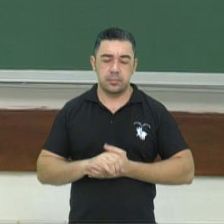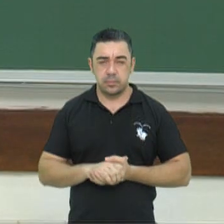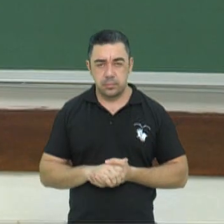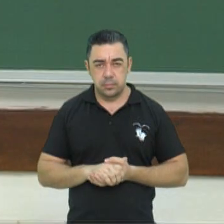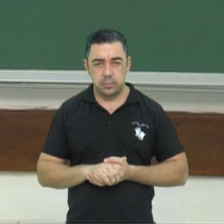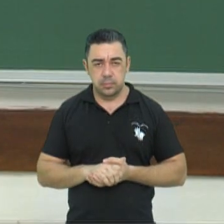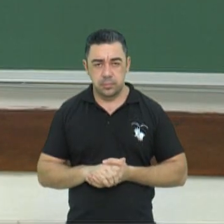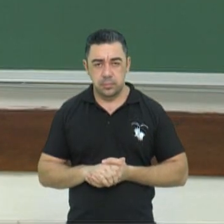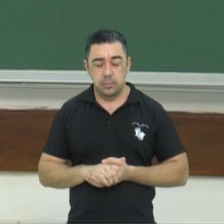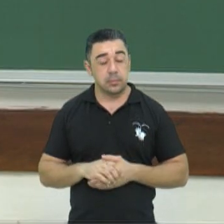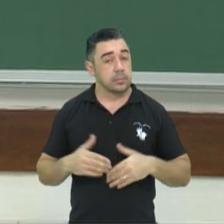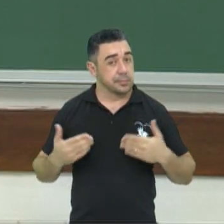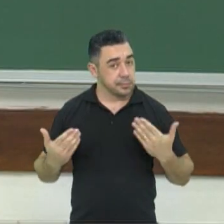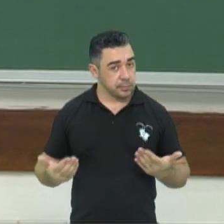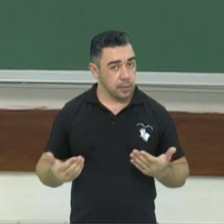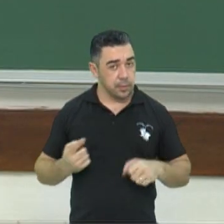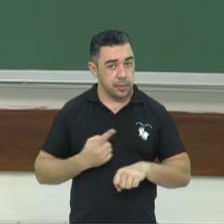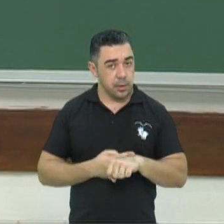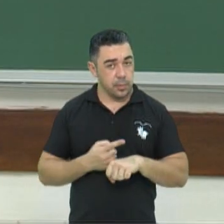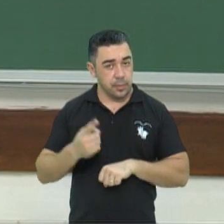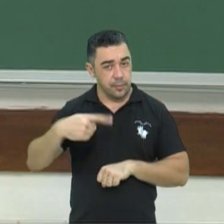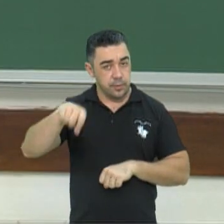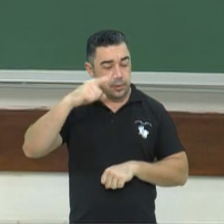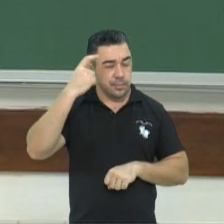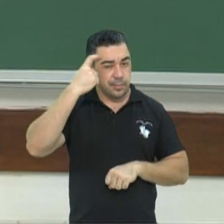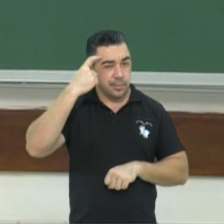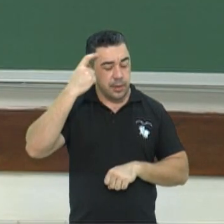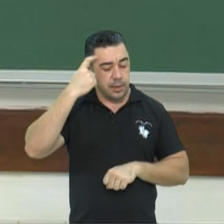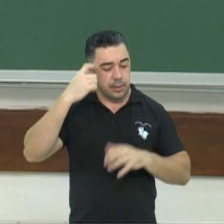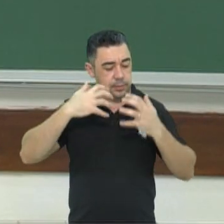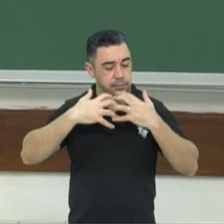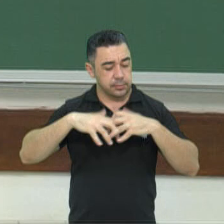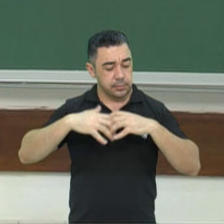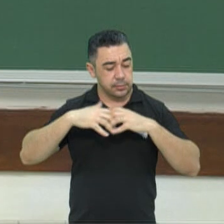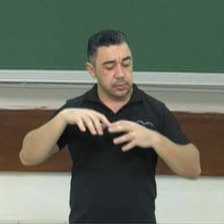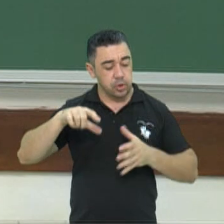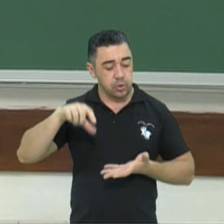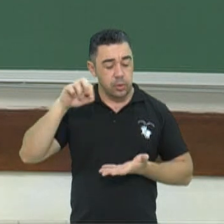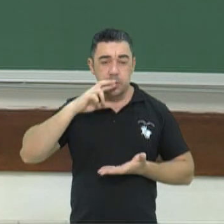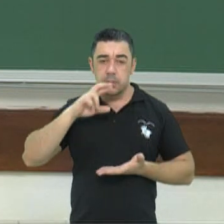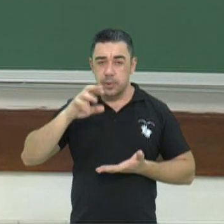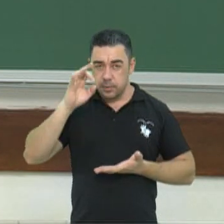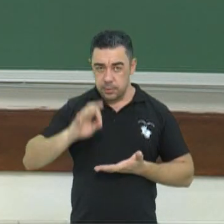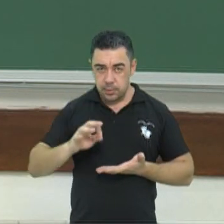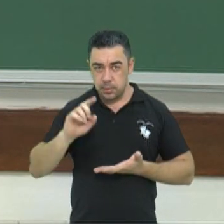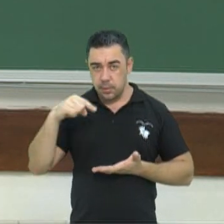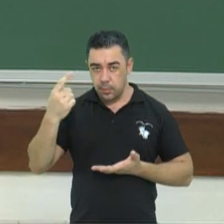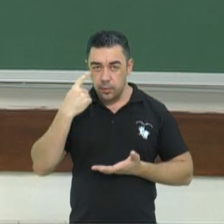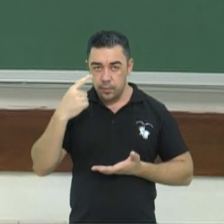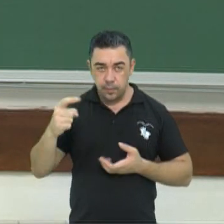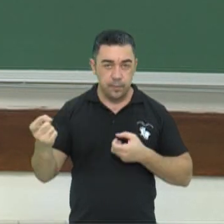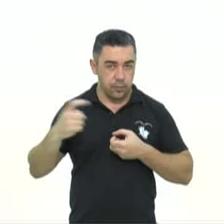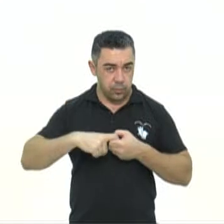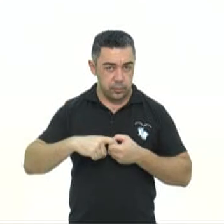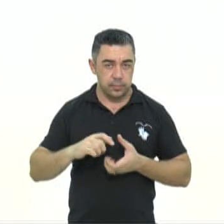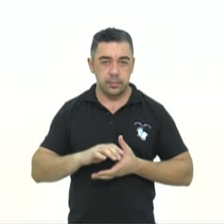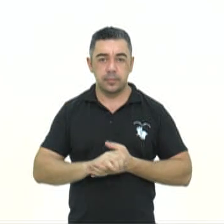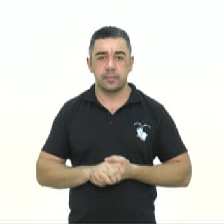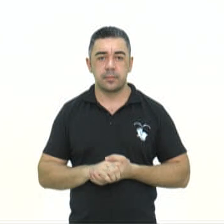financeiro. Então, deixar um tempinho aqui para que vocês escolham a alternativa correta e daqui a pouco nós voltamos.